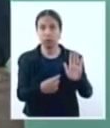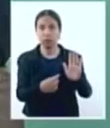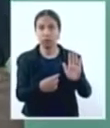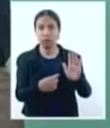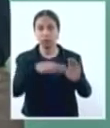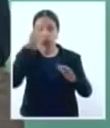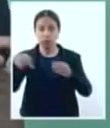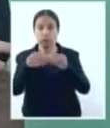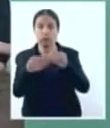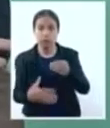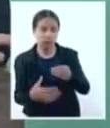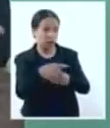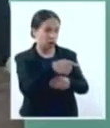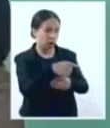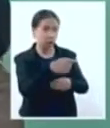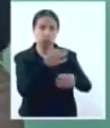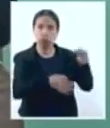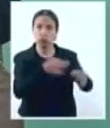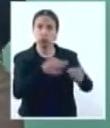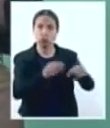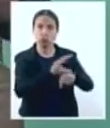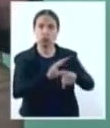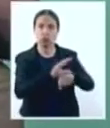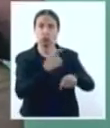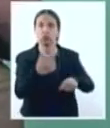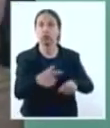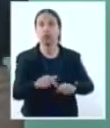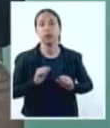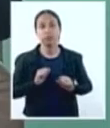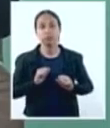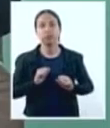veto jurídico, né, como às vezes ocorre, onde ele diz, olha, isso aqui